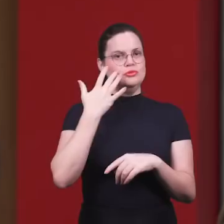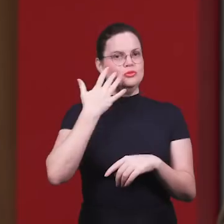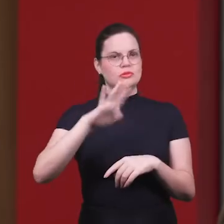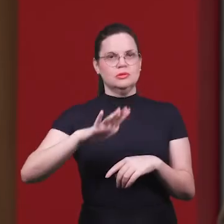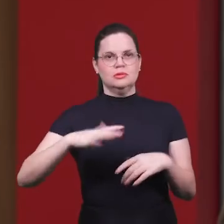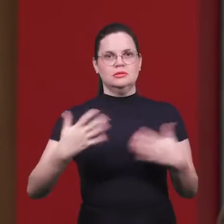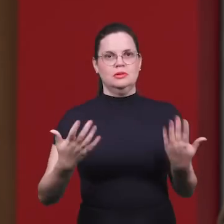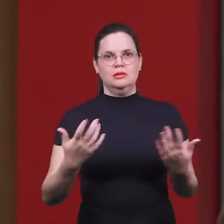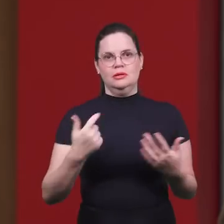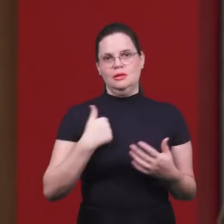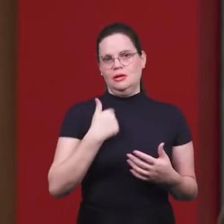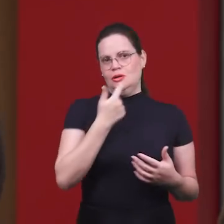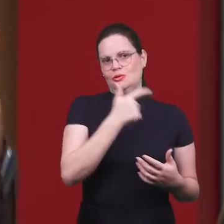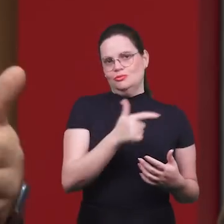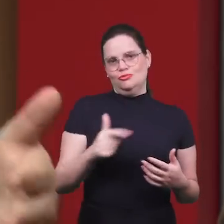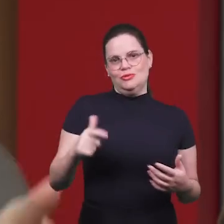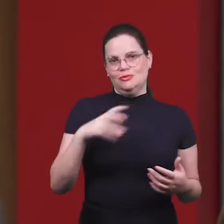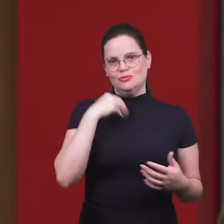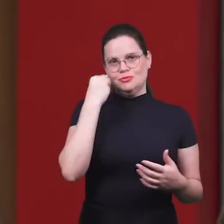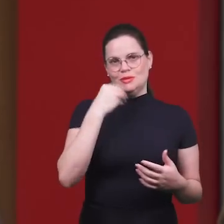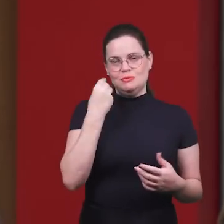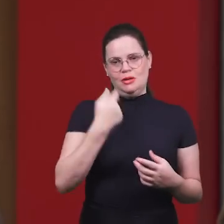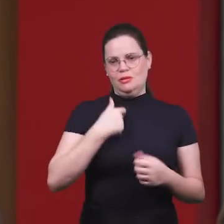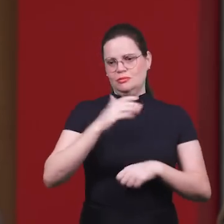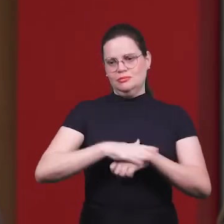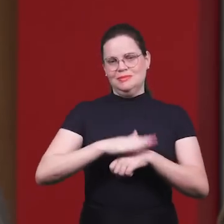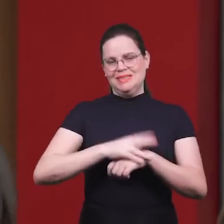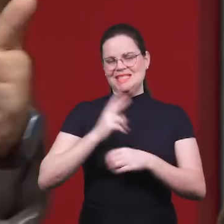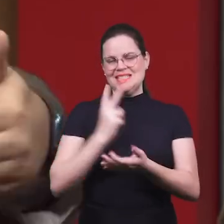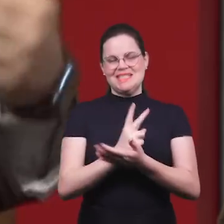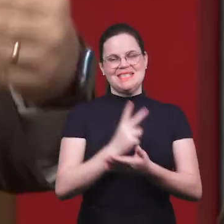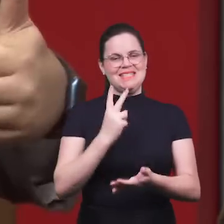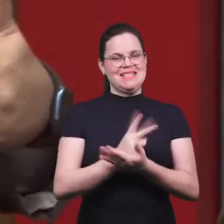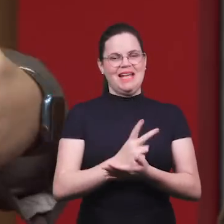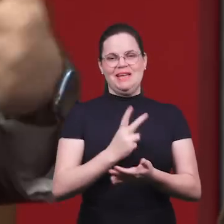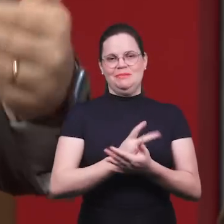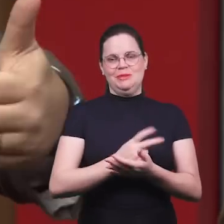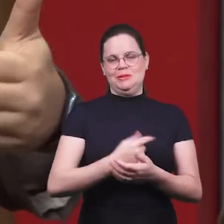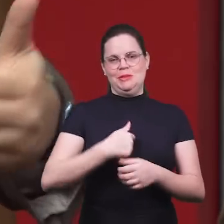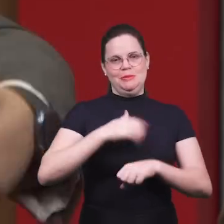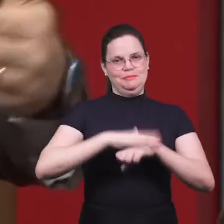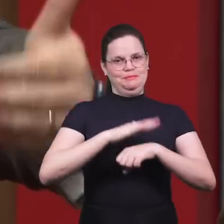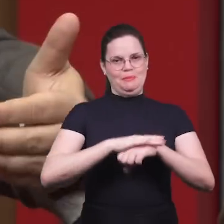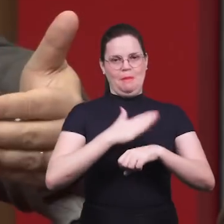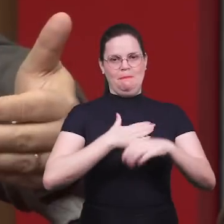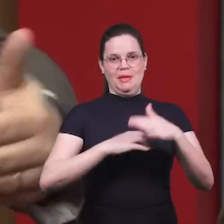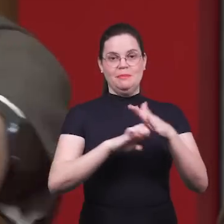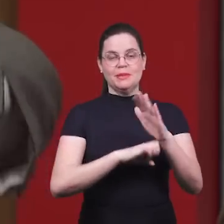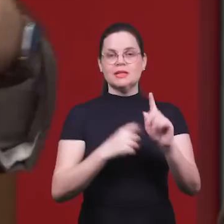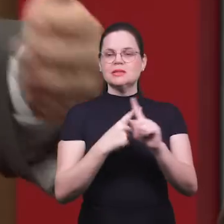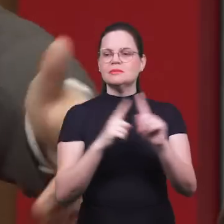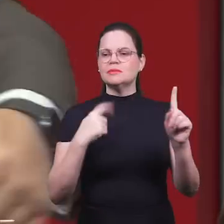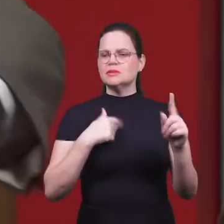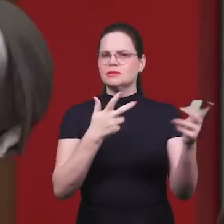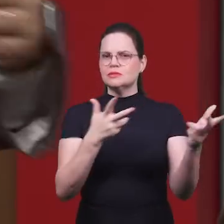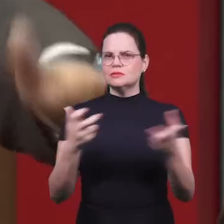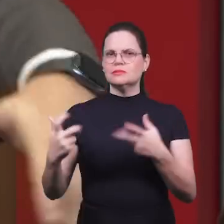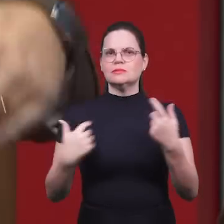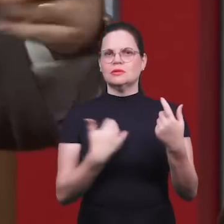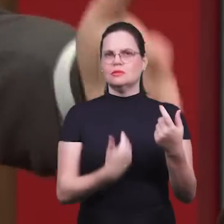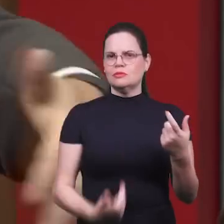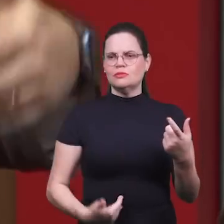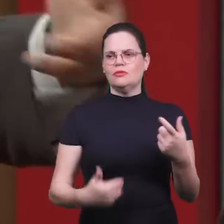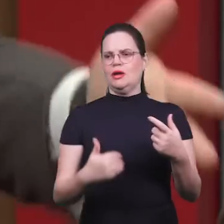eu nunca experimentei isso, minha vida sempre foi autônoma, mas a gente tem visto que para cada dia mais os governos,